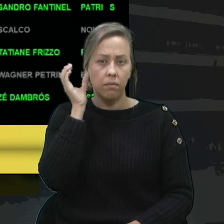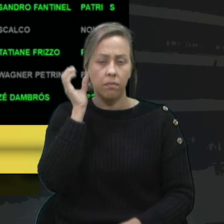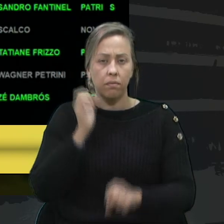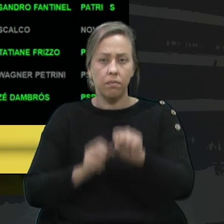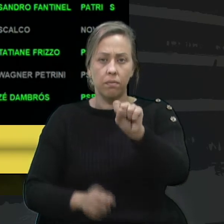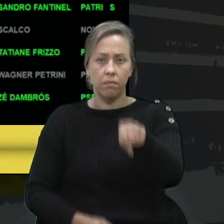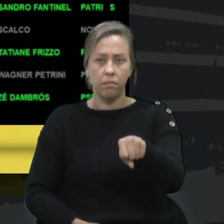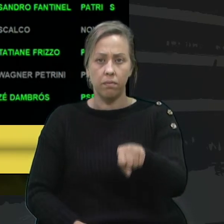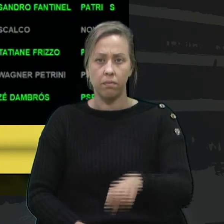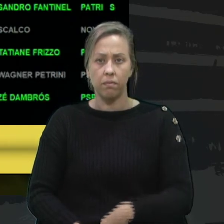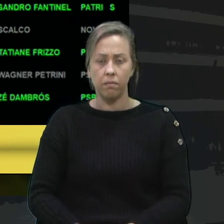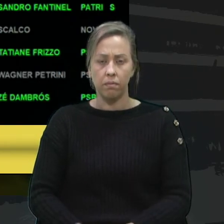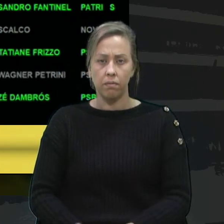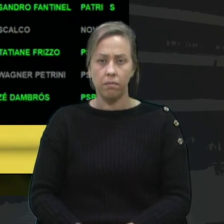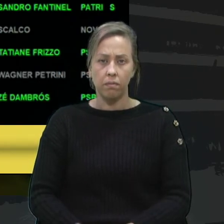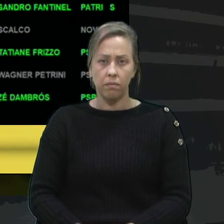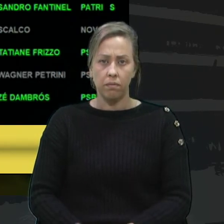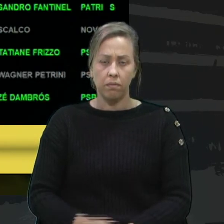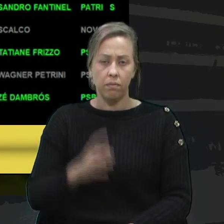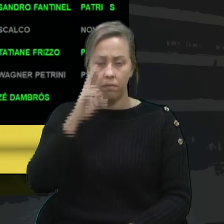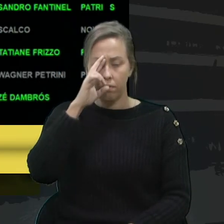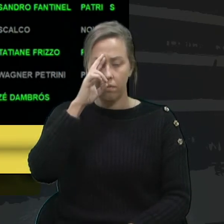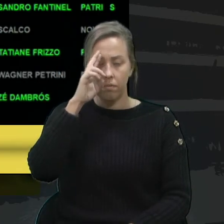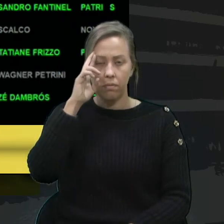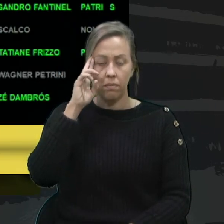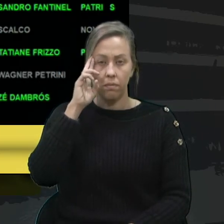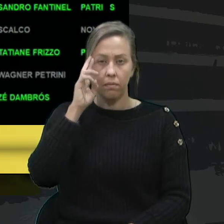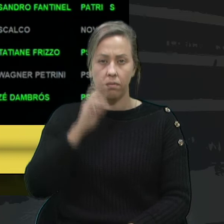sim, senhor Vota presidente. sim, vereador Rafael Bueno.